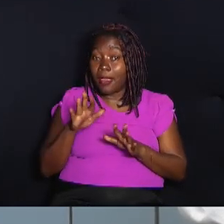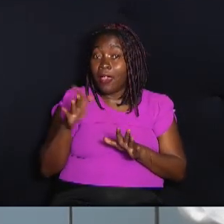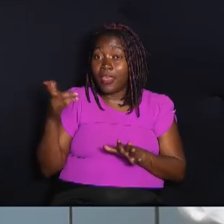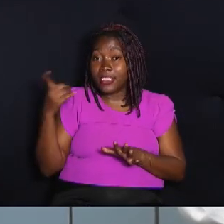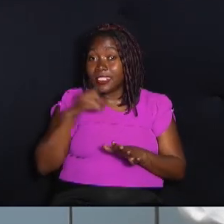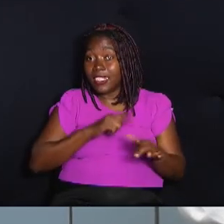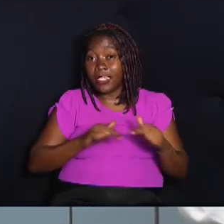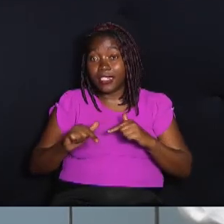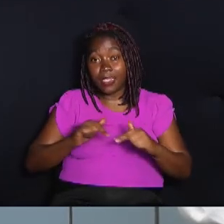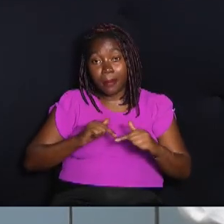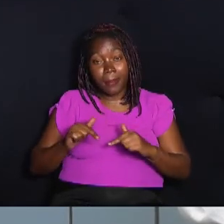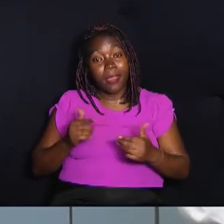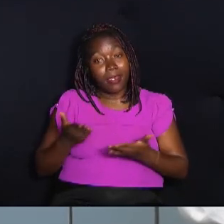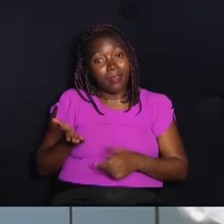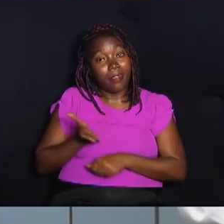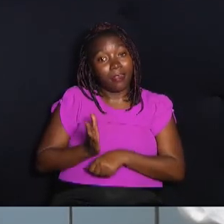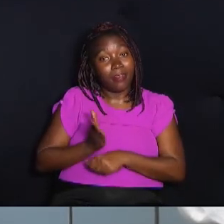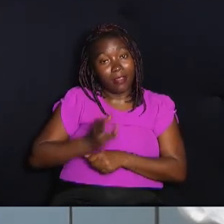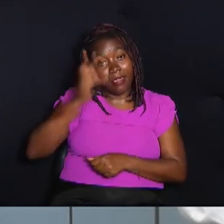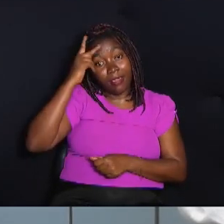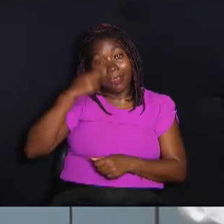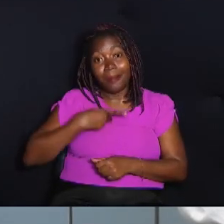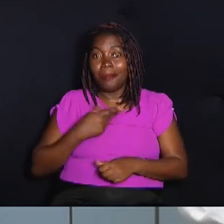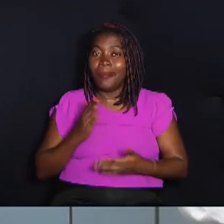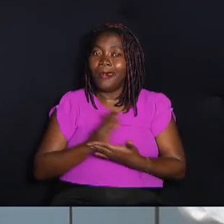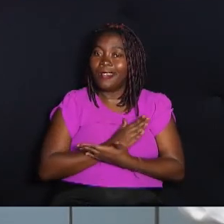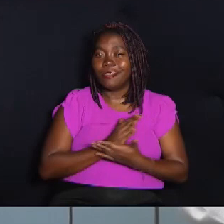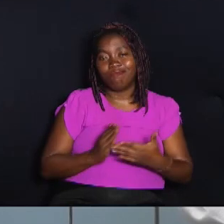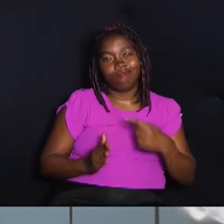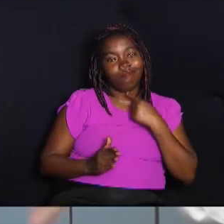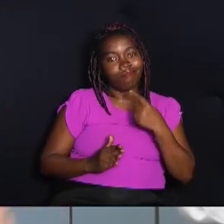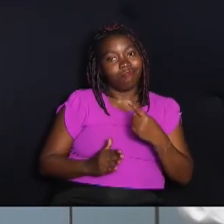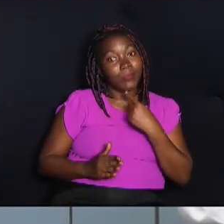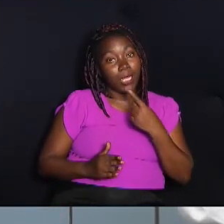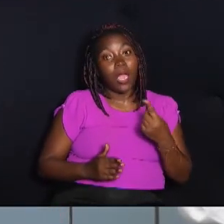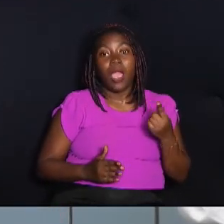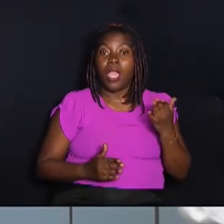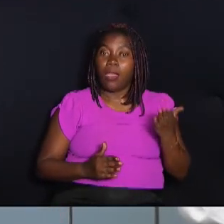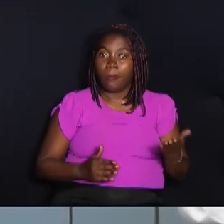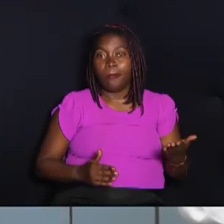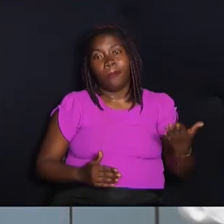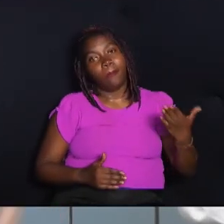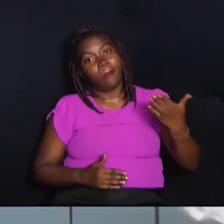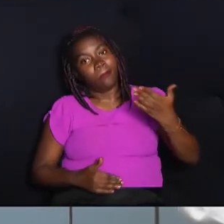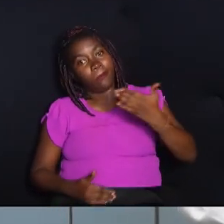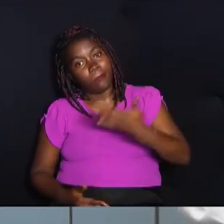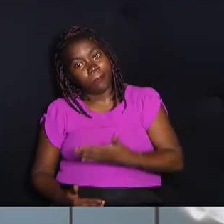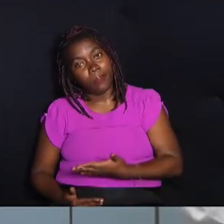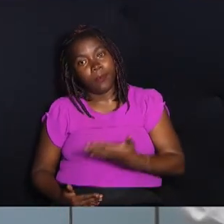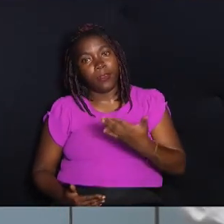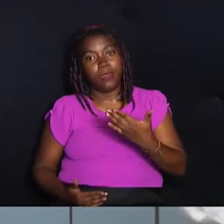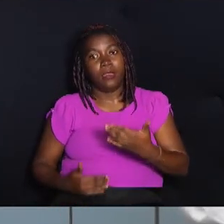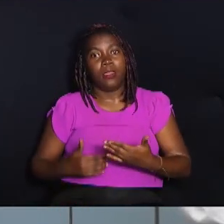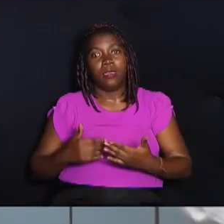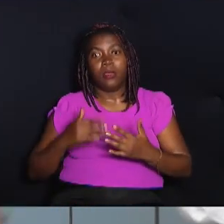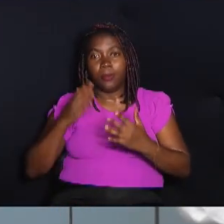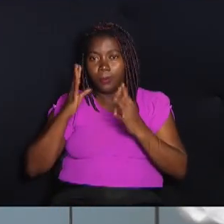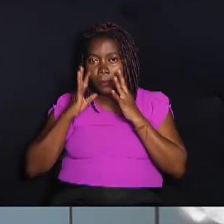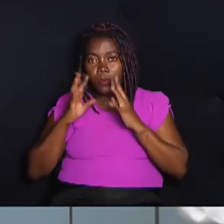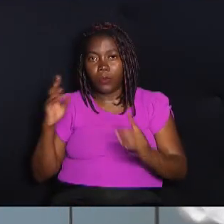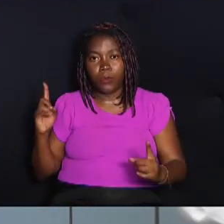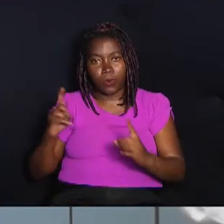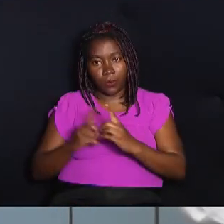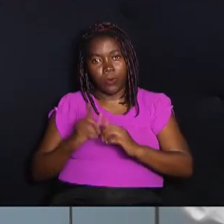trabalhar isso com a gente mesmo. Agora, tem gente que não consegue. Então, aí vai, né, por um trabalho, um atendimento profissional,